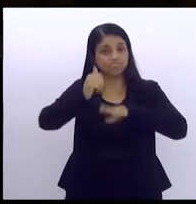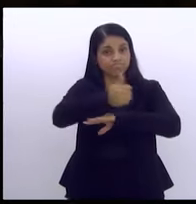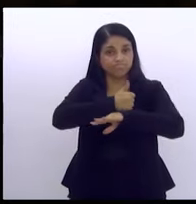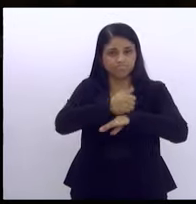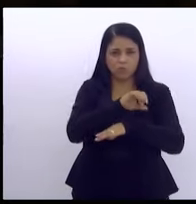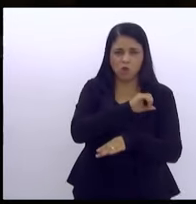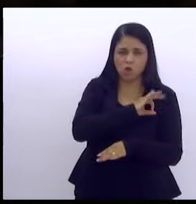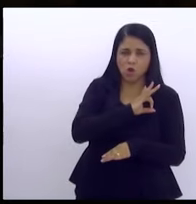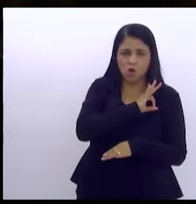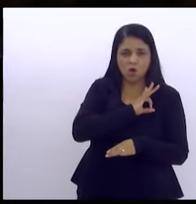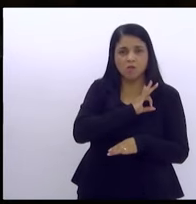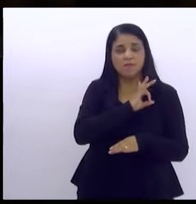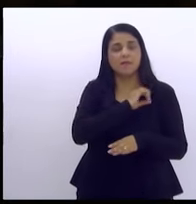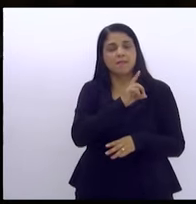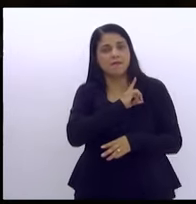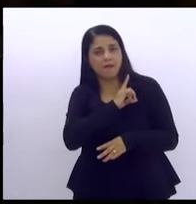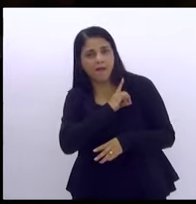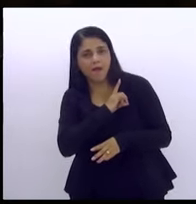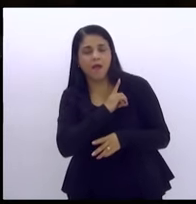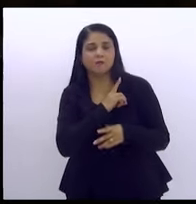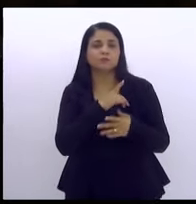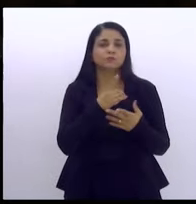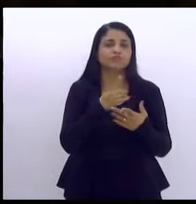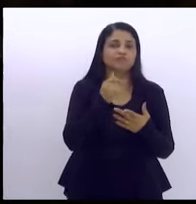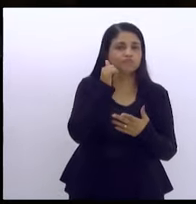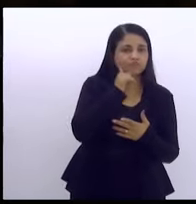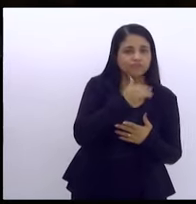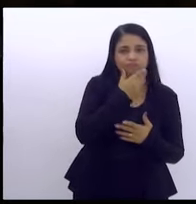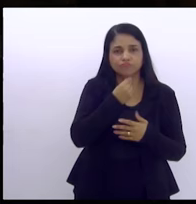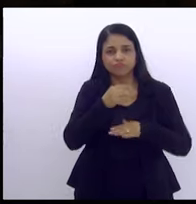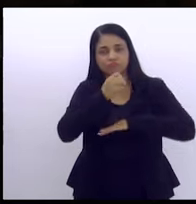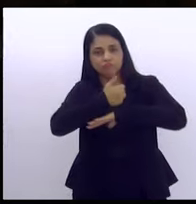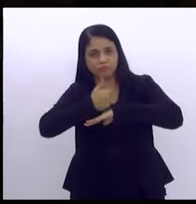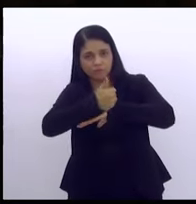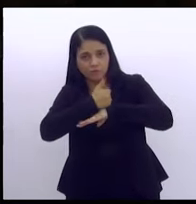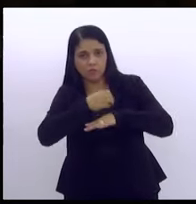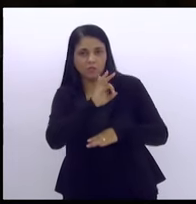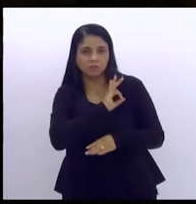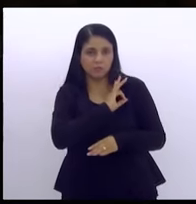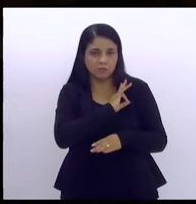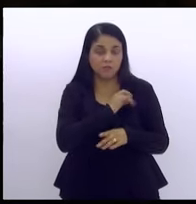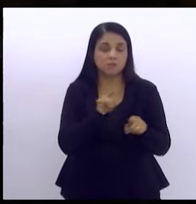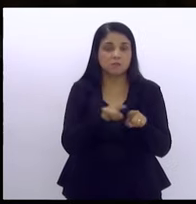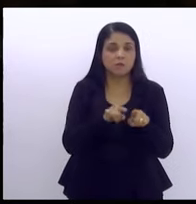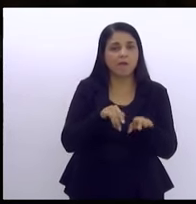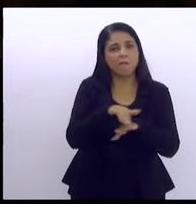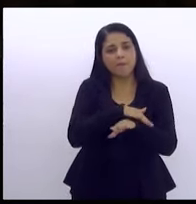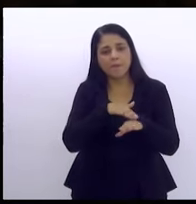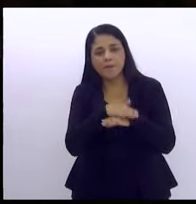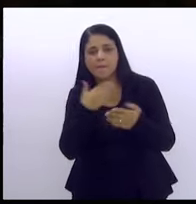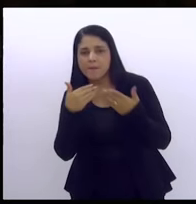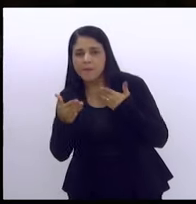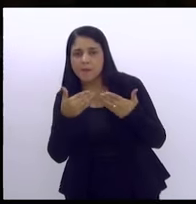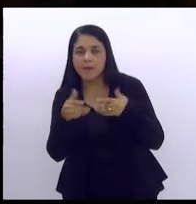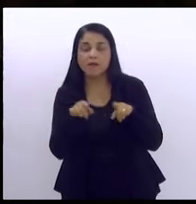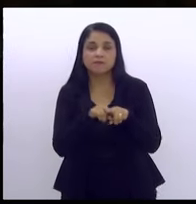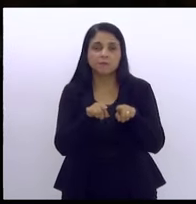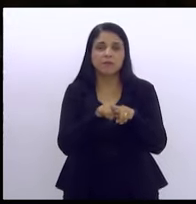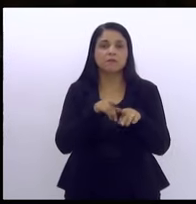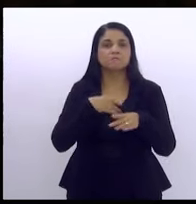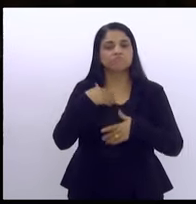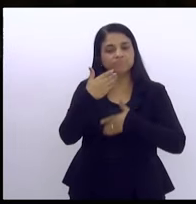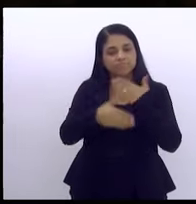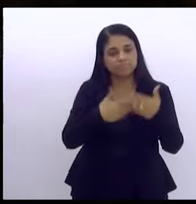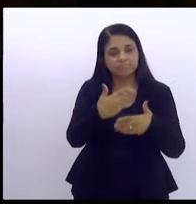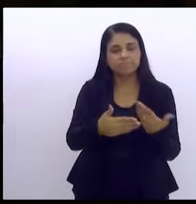delegada, com os delegados, os profissionais, e isso vai acontecer através da Casa Civil, junto a todo o trabalho desenvolvido pelo